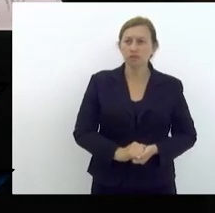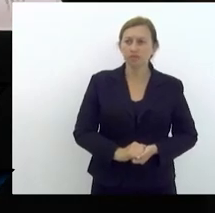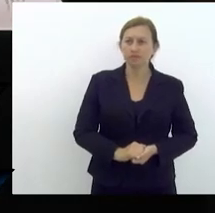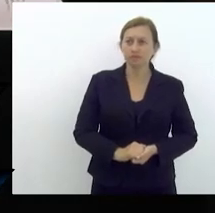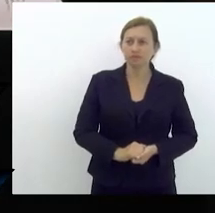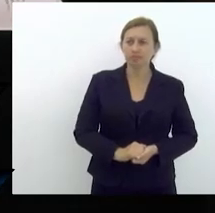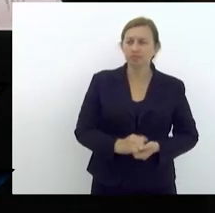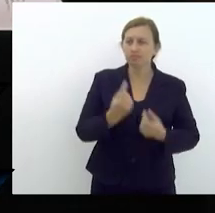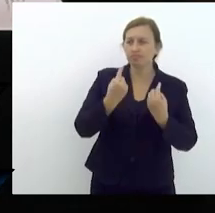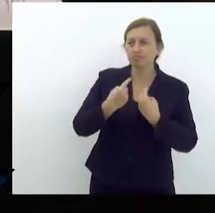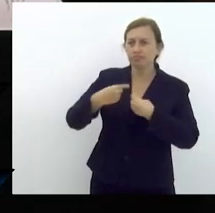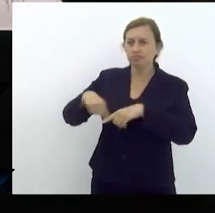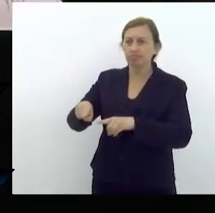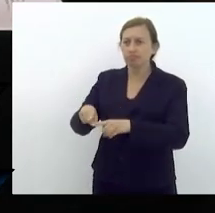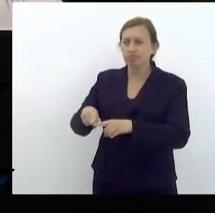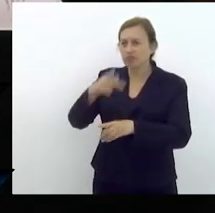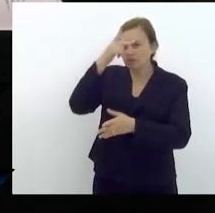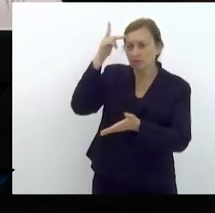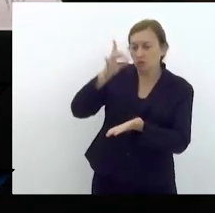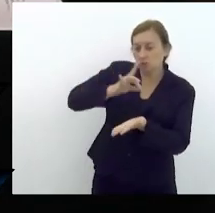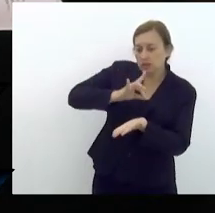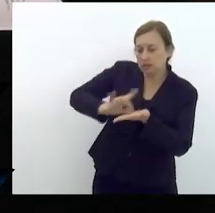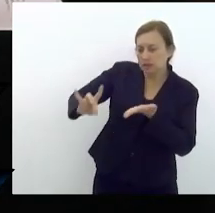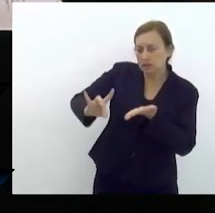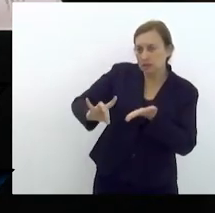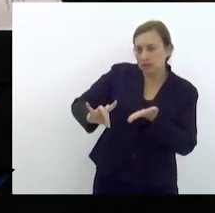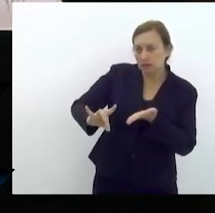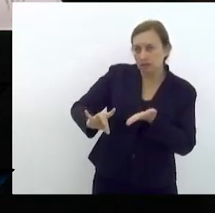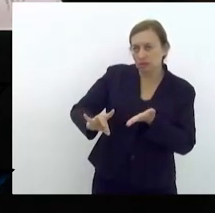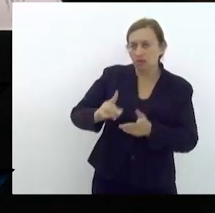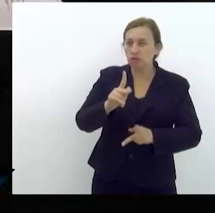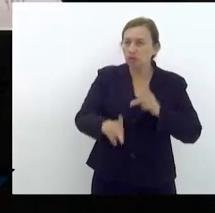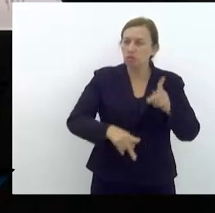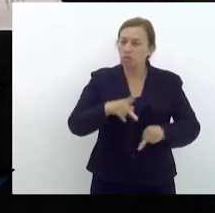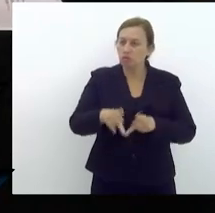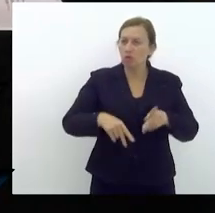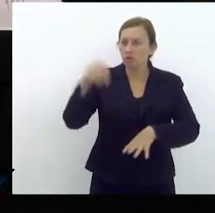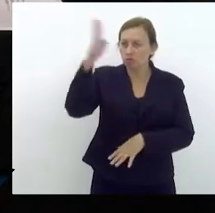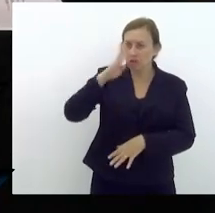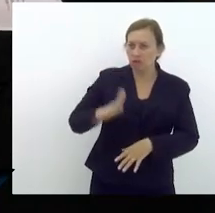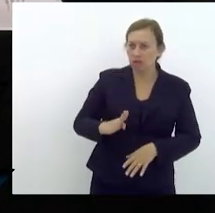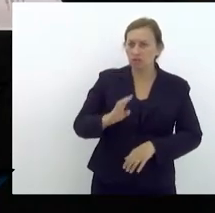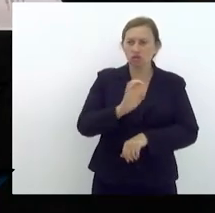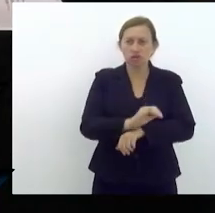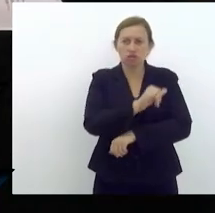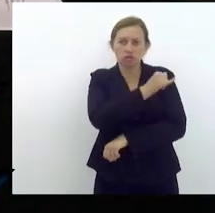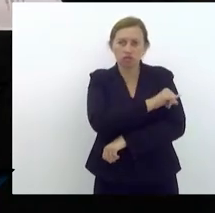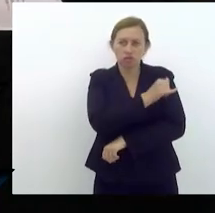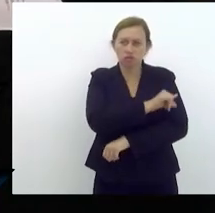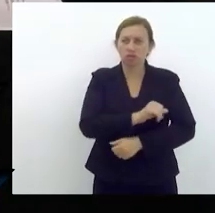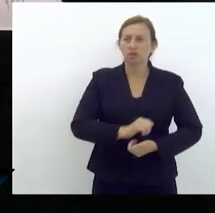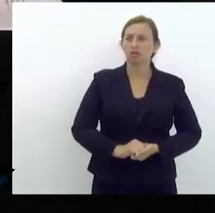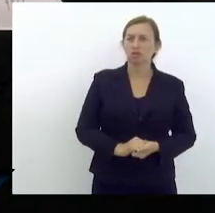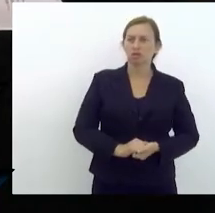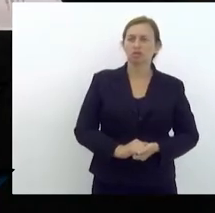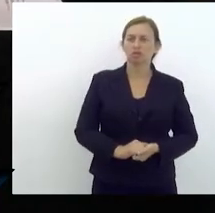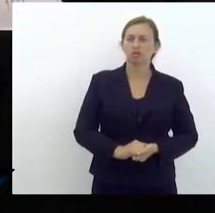contra aqueles que enganam a população do Brasil e no caso do Estado do Rio de Janeiro